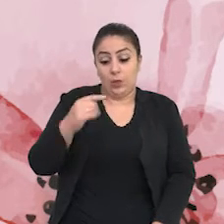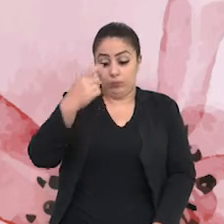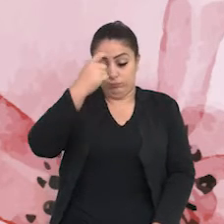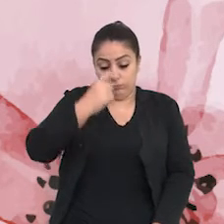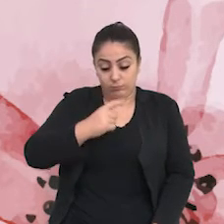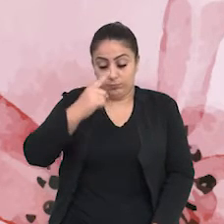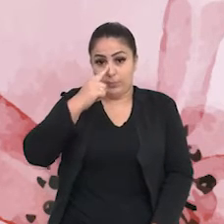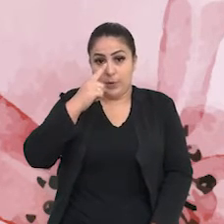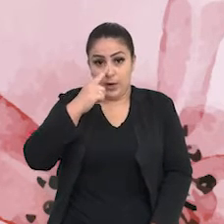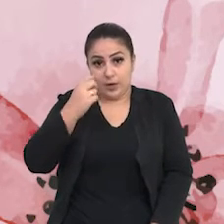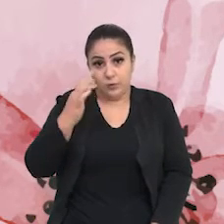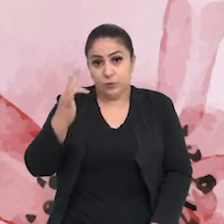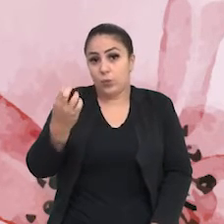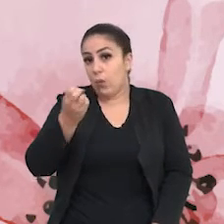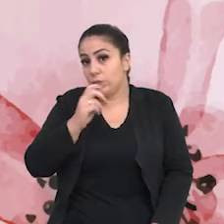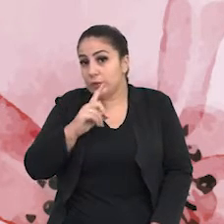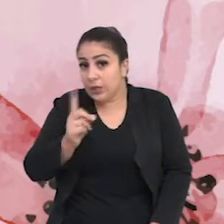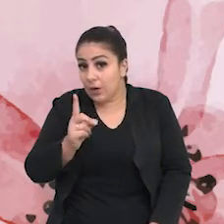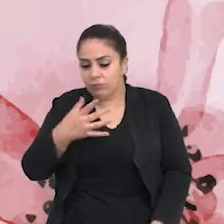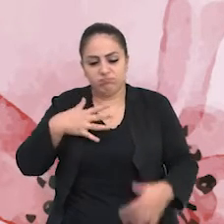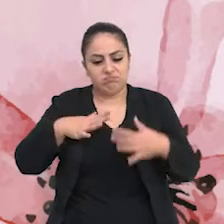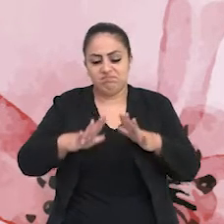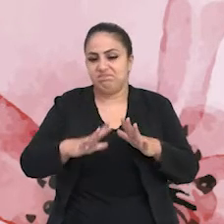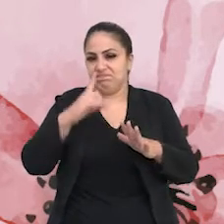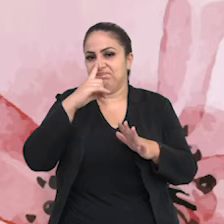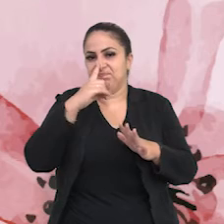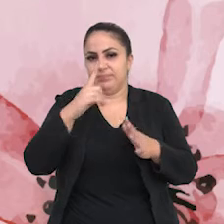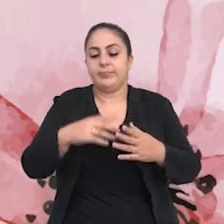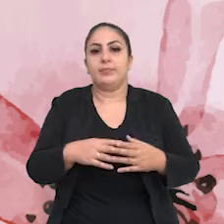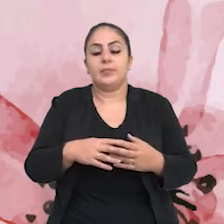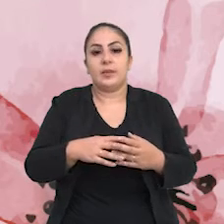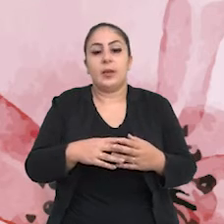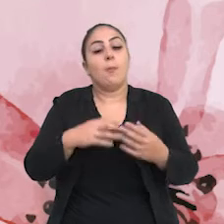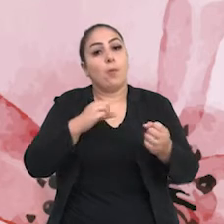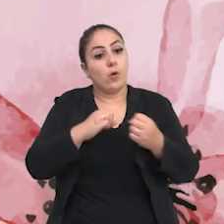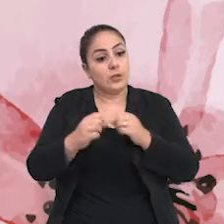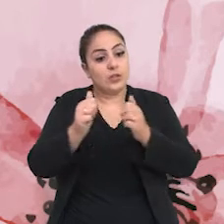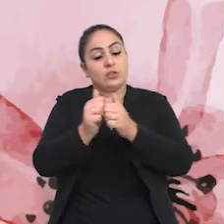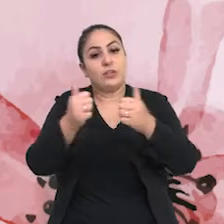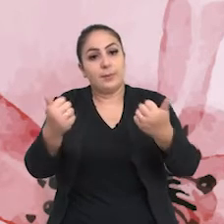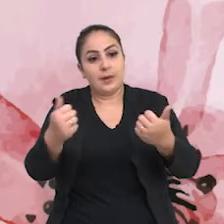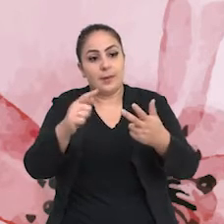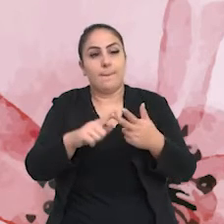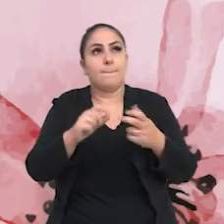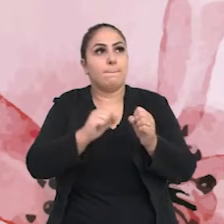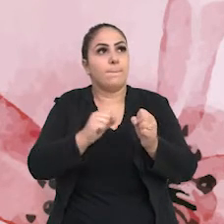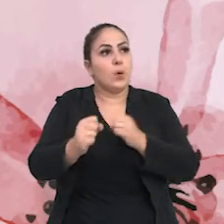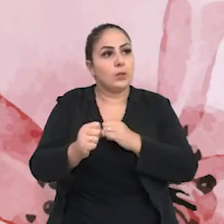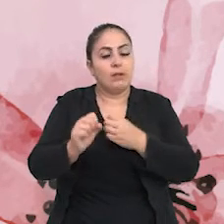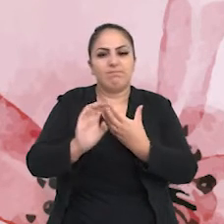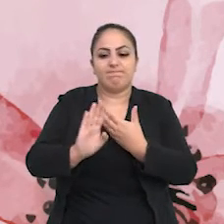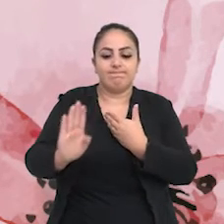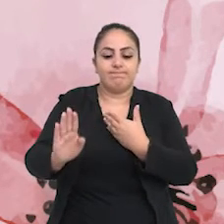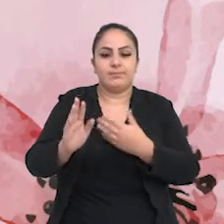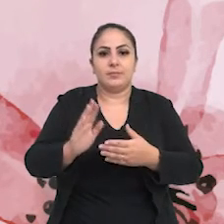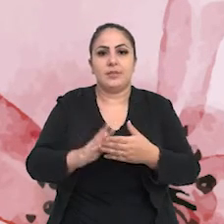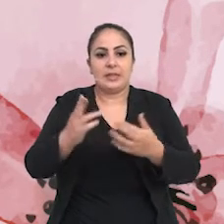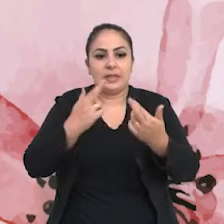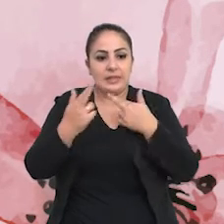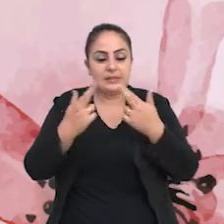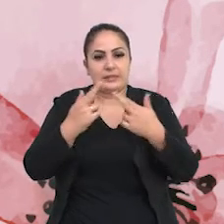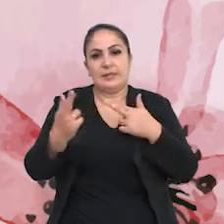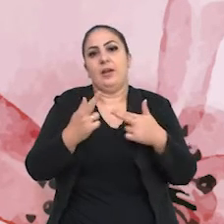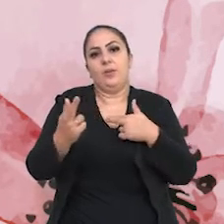ser mães ou se não vamos ser mães, podermos nos divorciar, podermos nos afastar